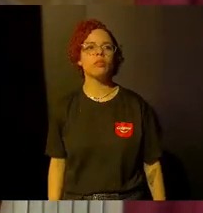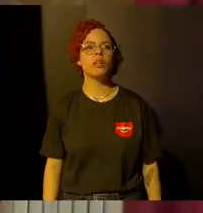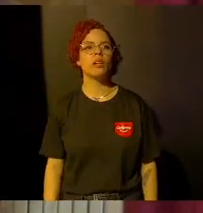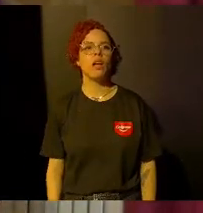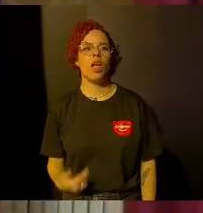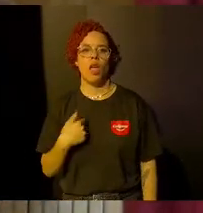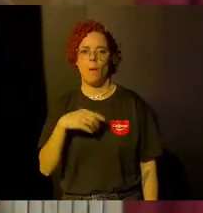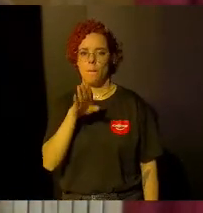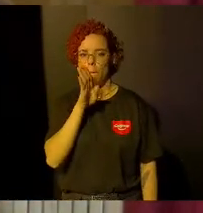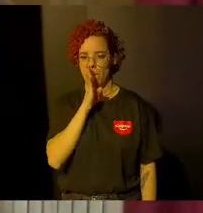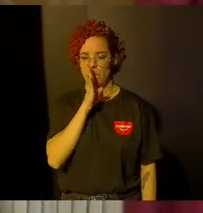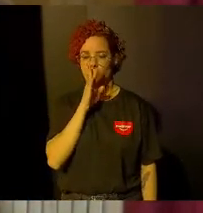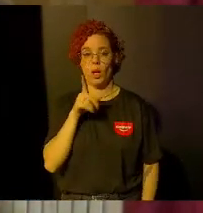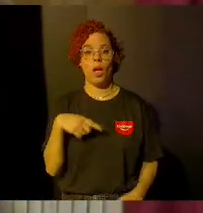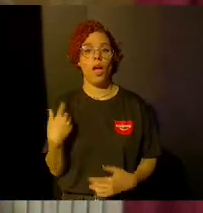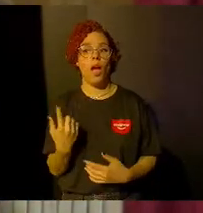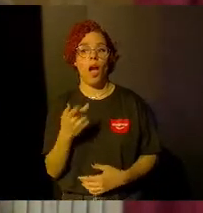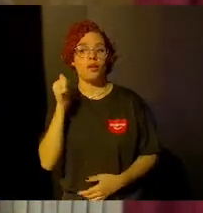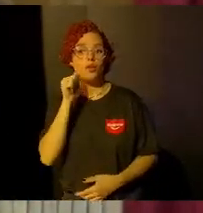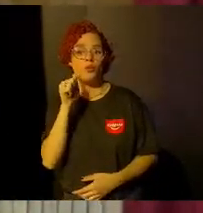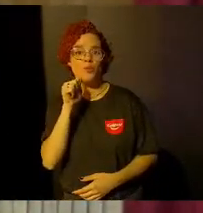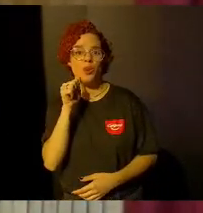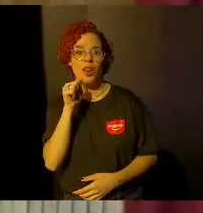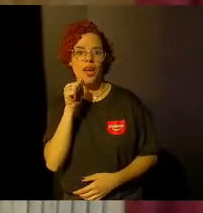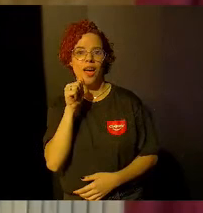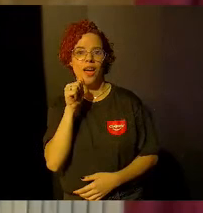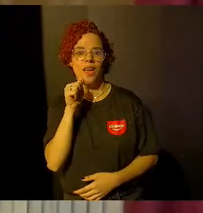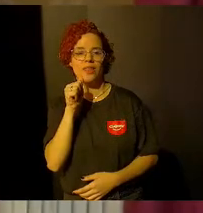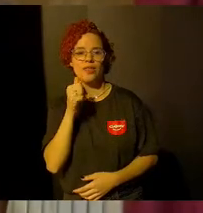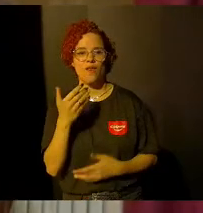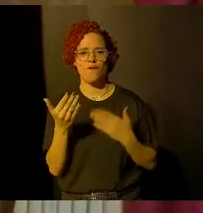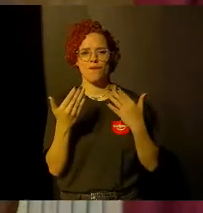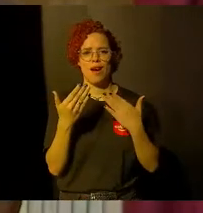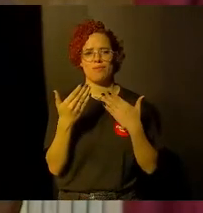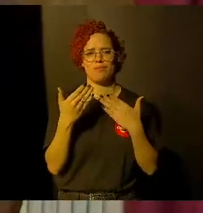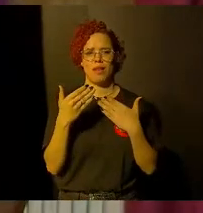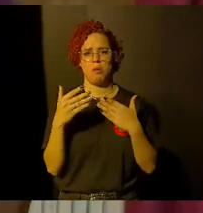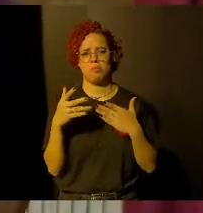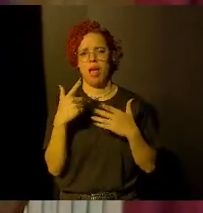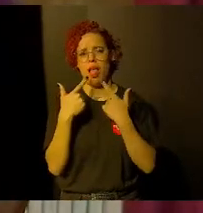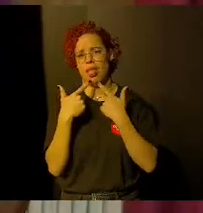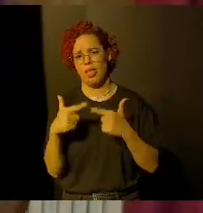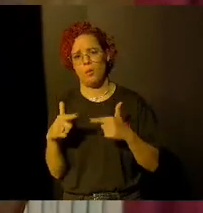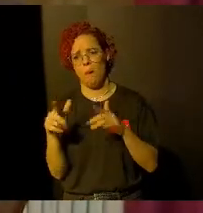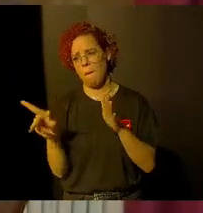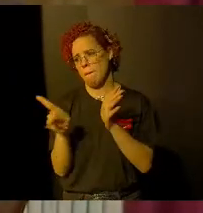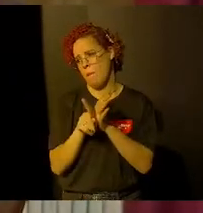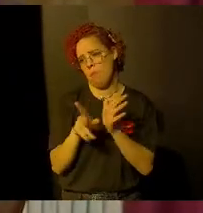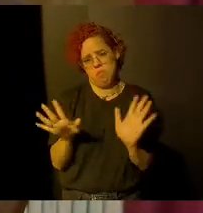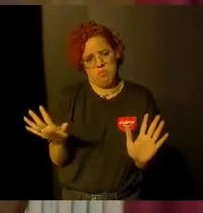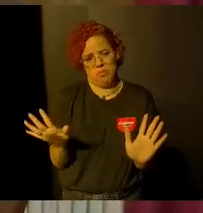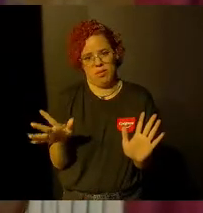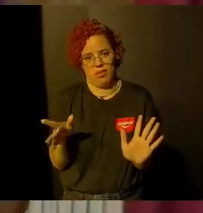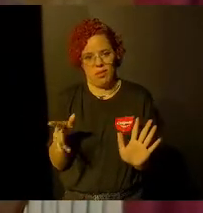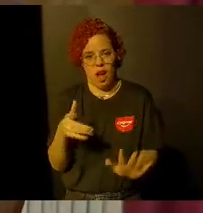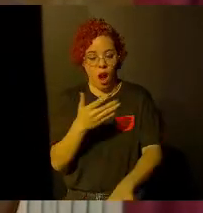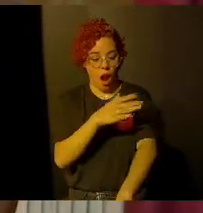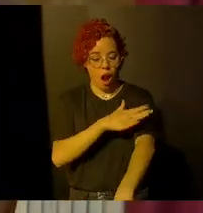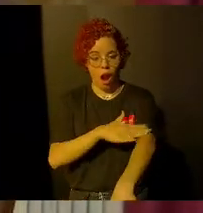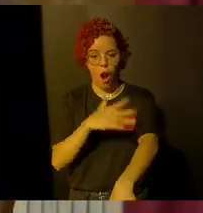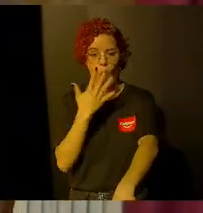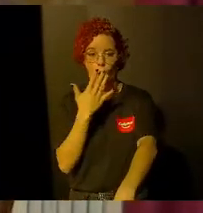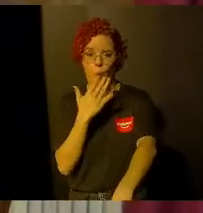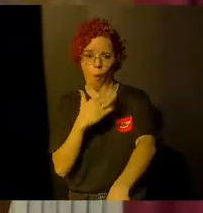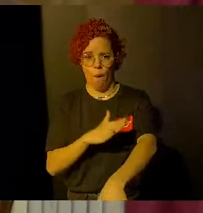elas conversavam comigo na própria língua porque a gente tem assim uma cor de pele que meio